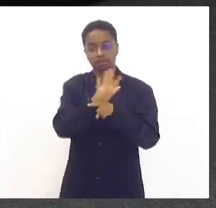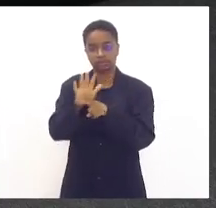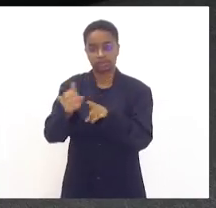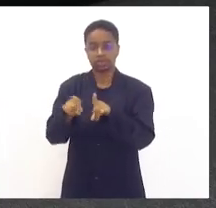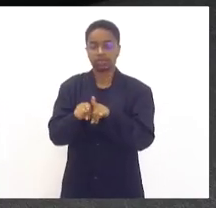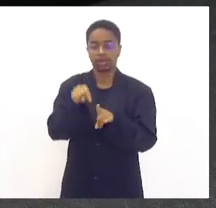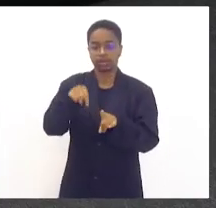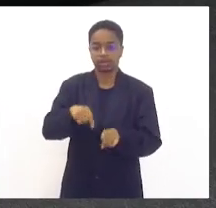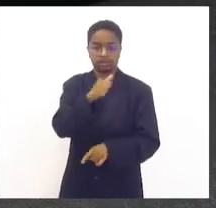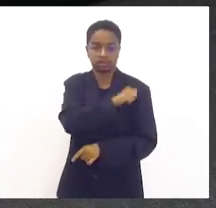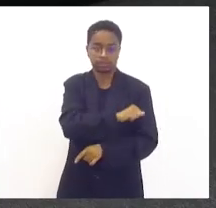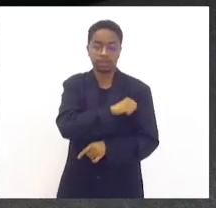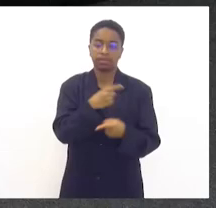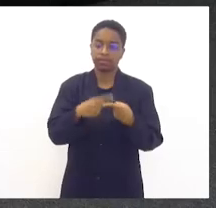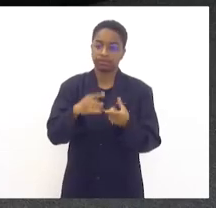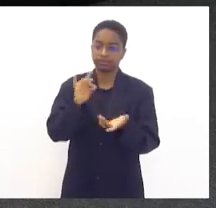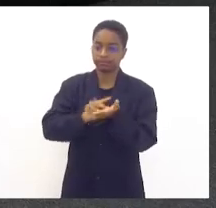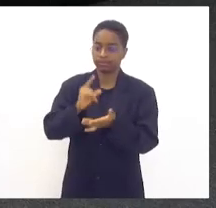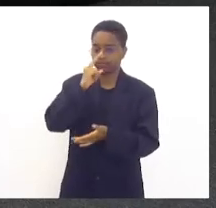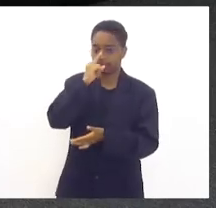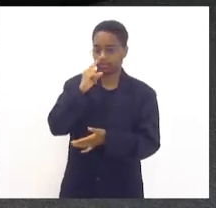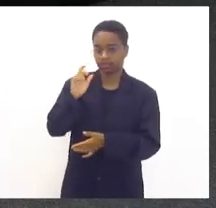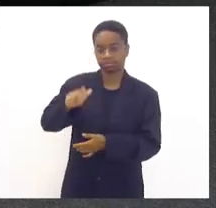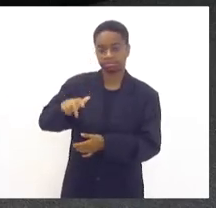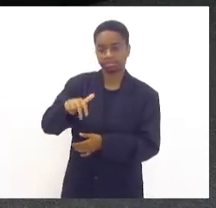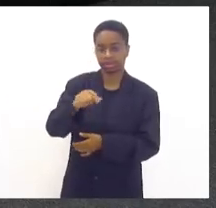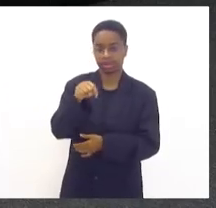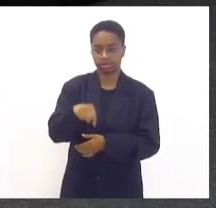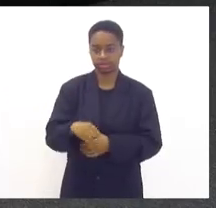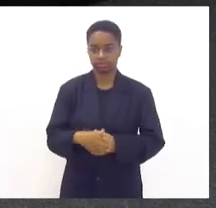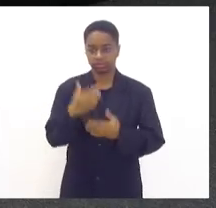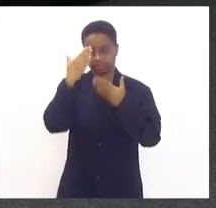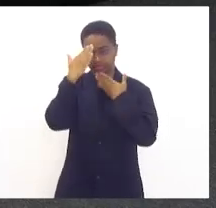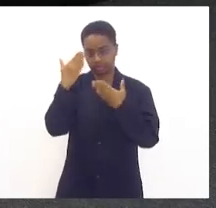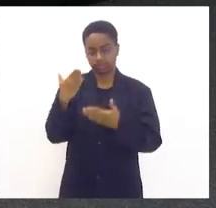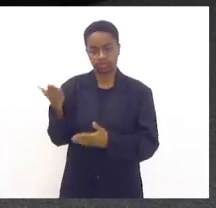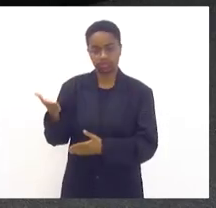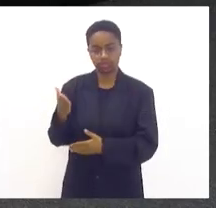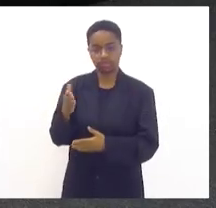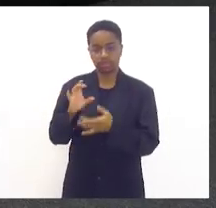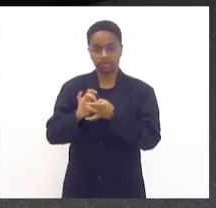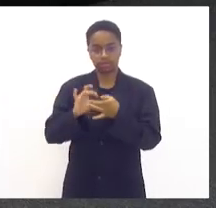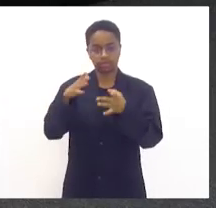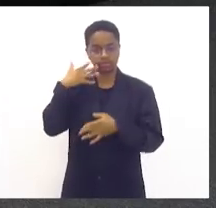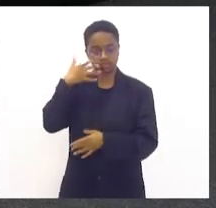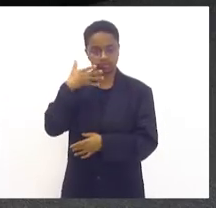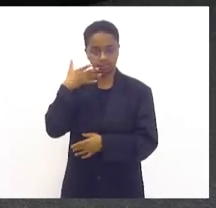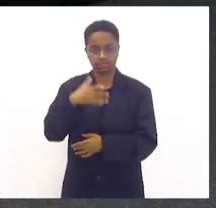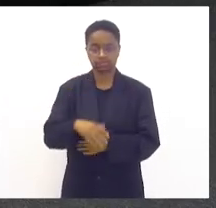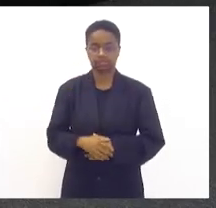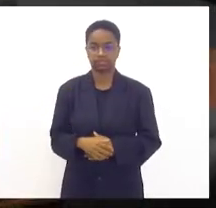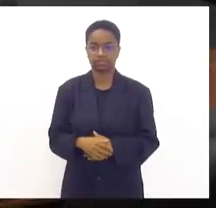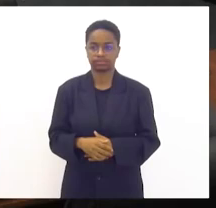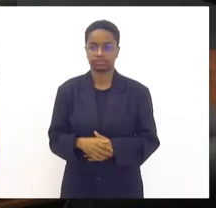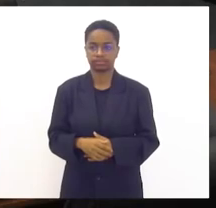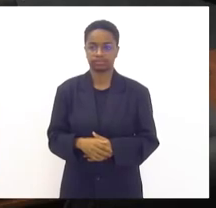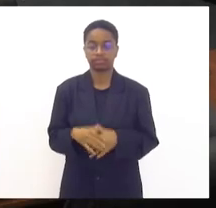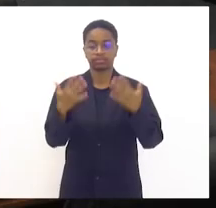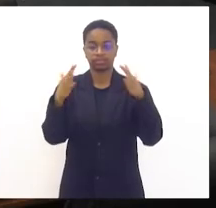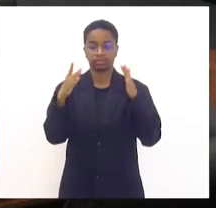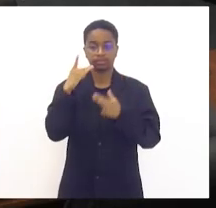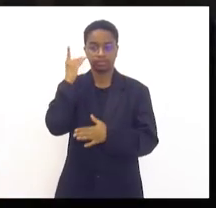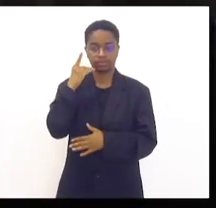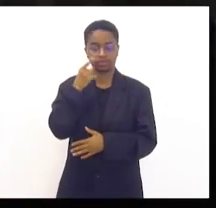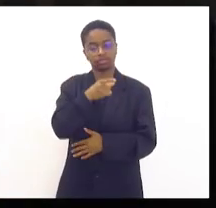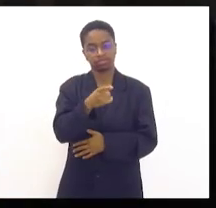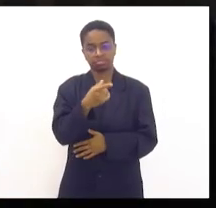porque está perigosíssimo andar pelas ruas do nosso estado. Muito obrigado pela parte, deputado Rafael Nobre. Parabéns, deputado. Vossa